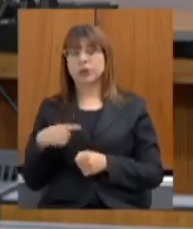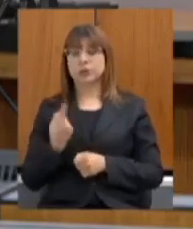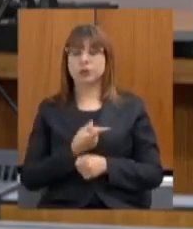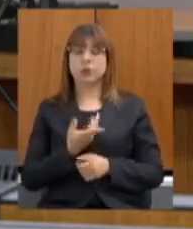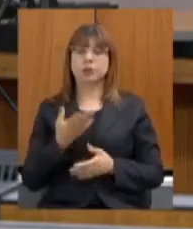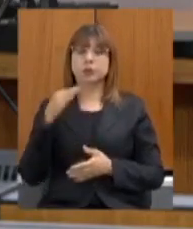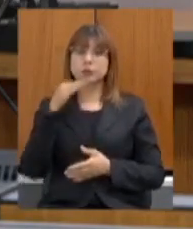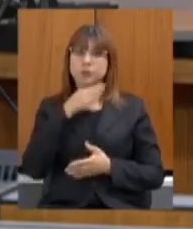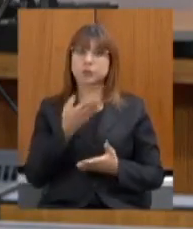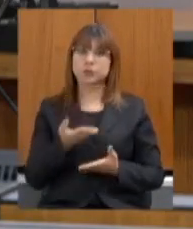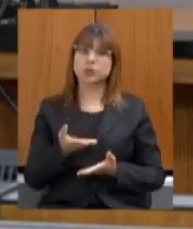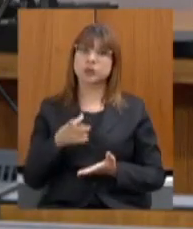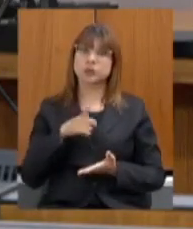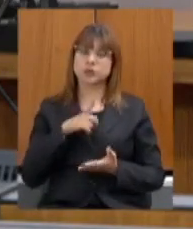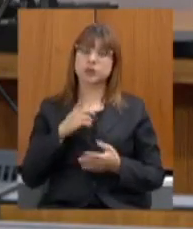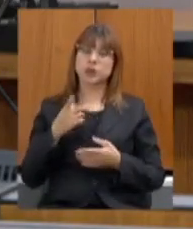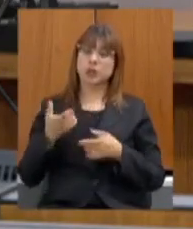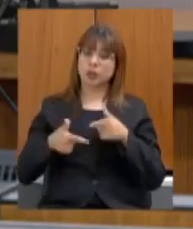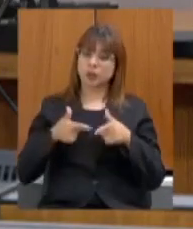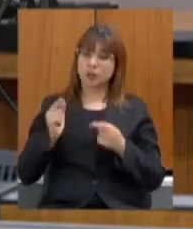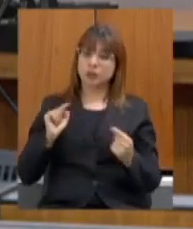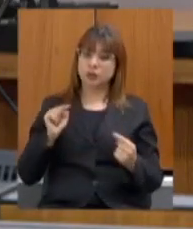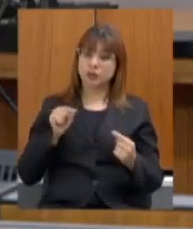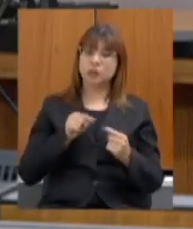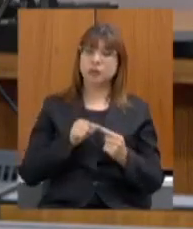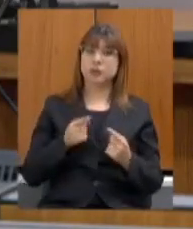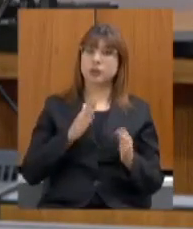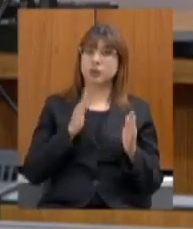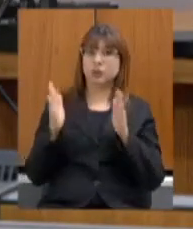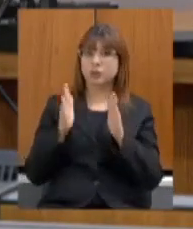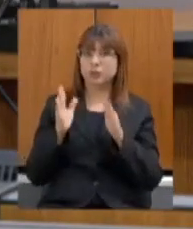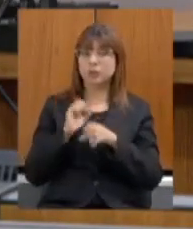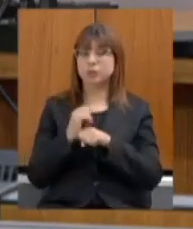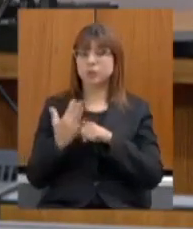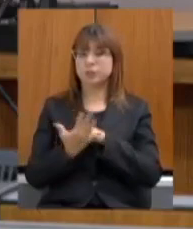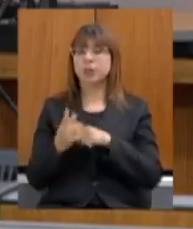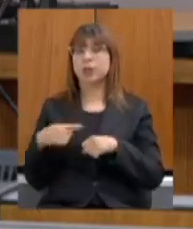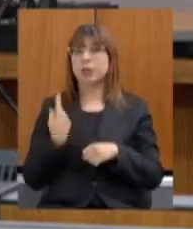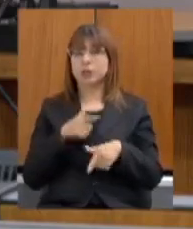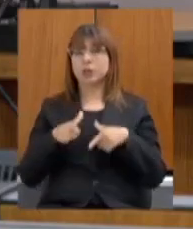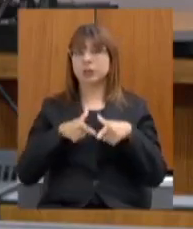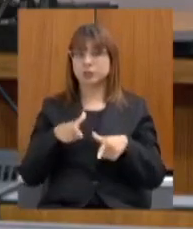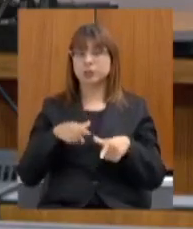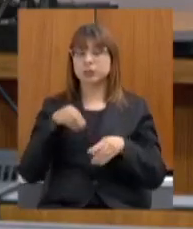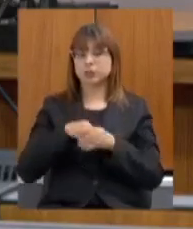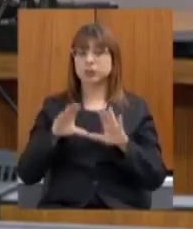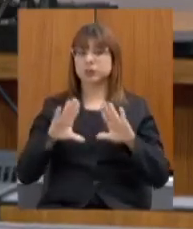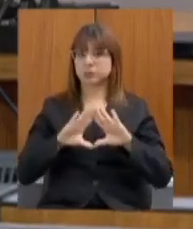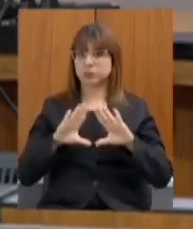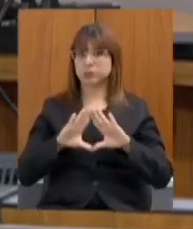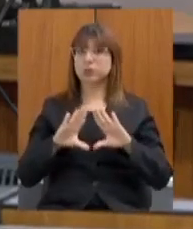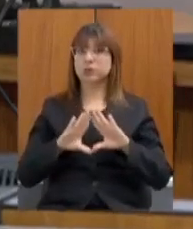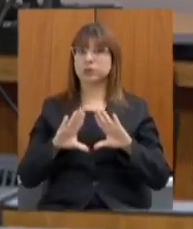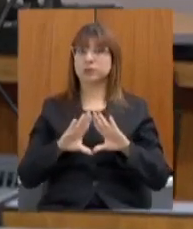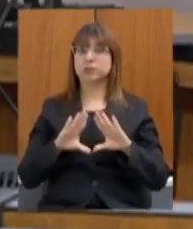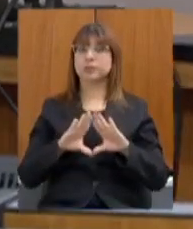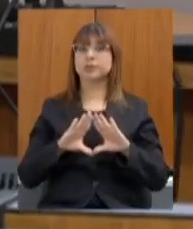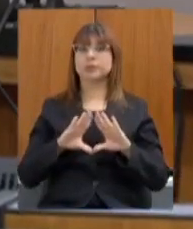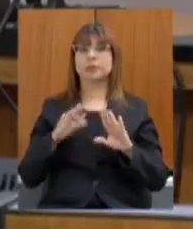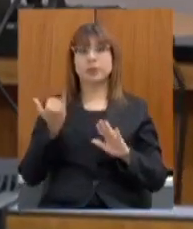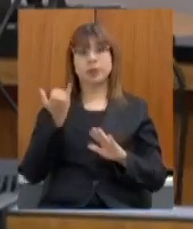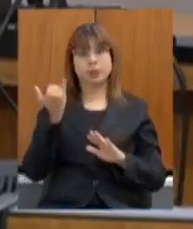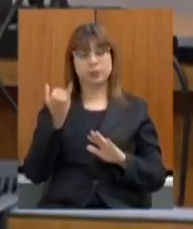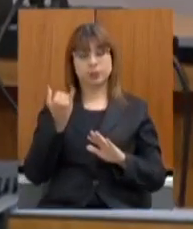comportamento extremamente propositivo, durante toda a pandemia estivemos atuando na Assembleia Legislativa e é fundamental que, numa